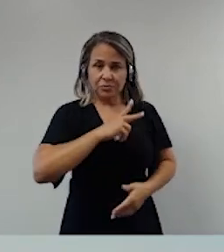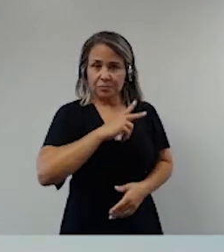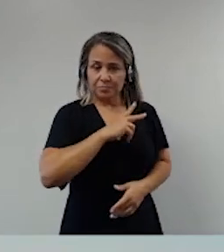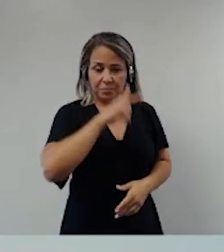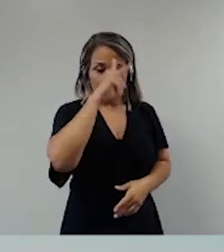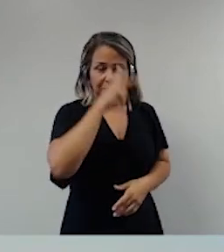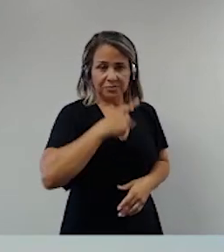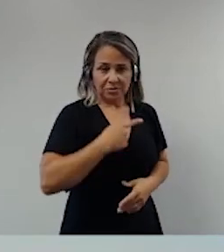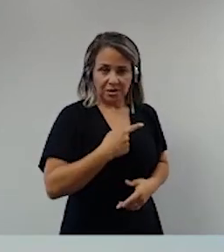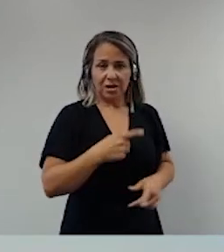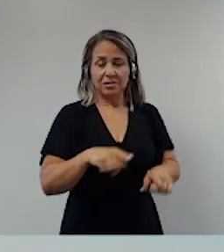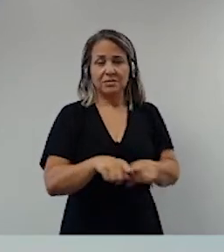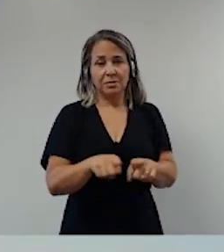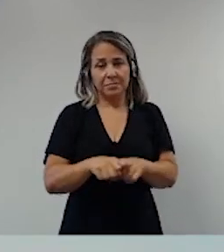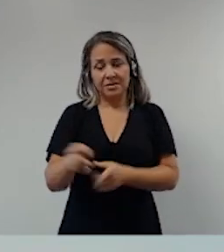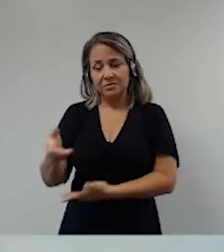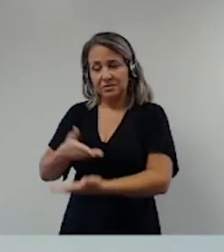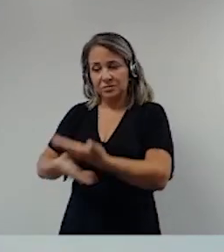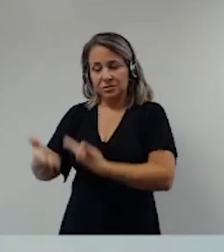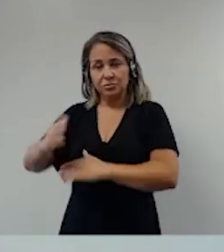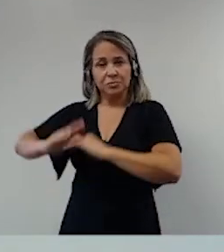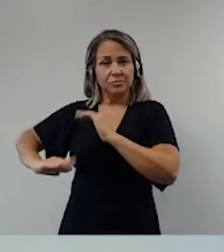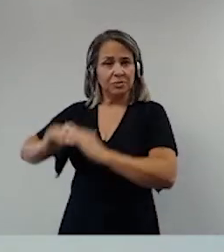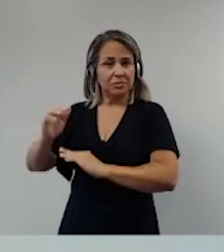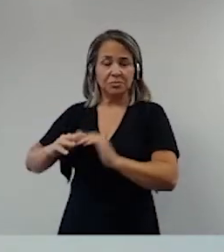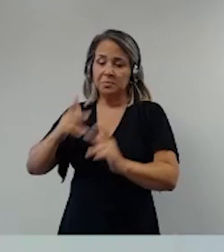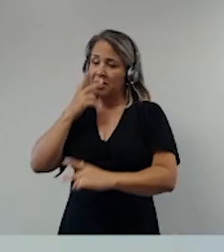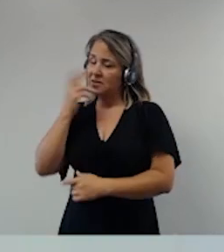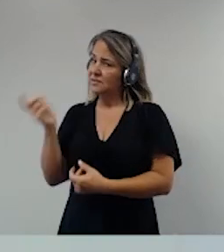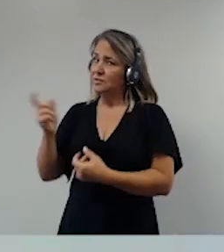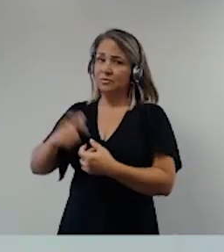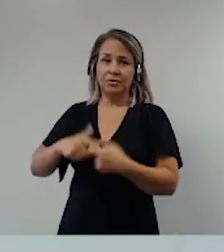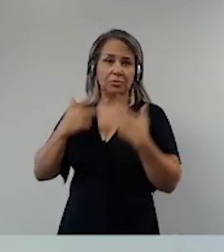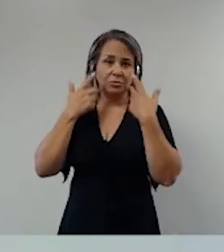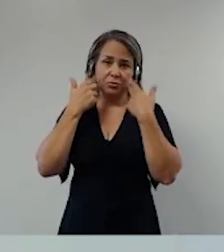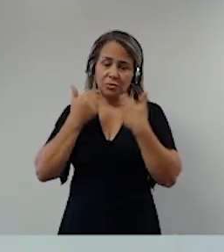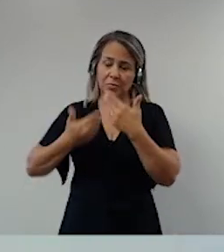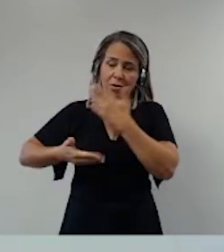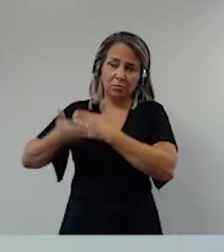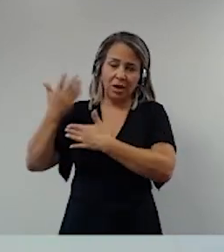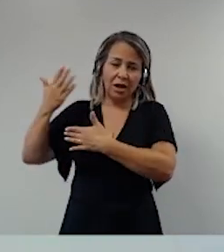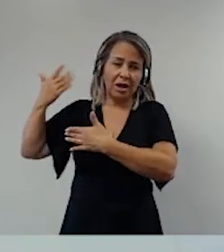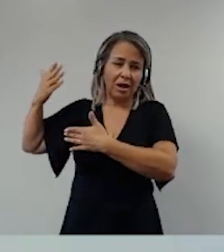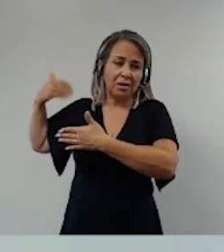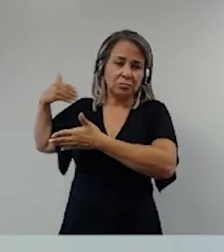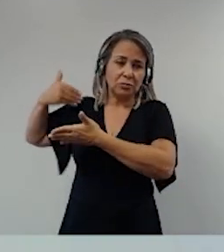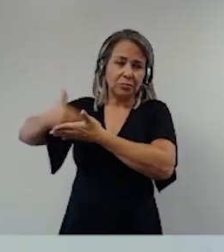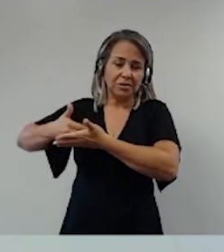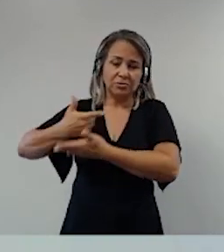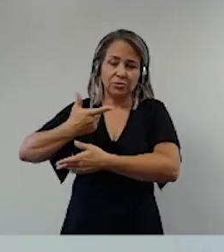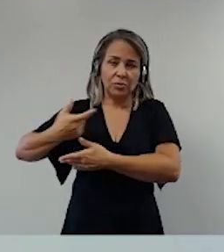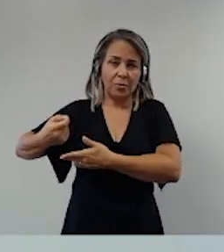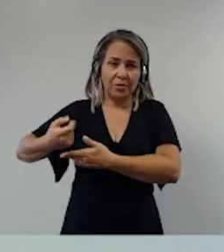eu acredito, inclusive, meu caro João, que não retornam mais ao que eram no início de